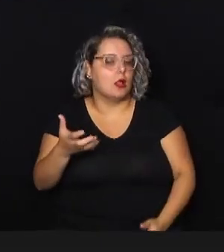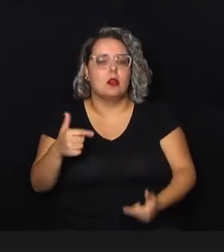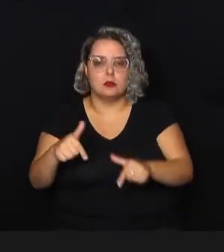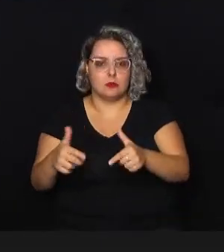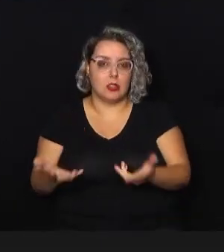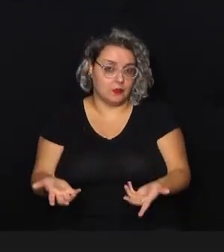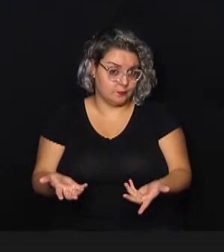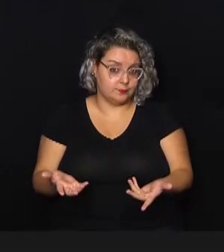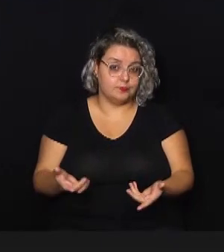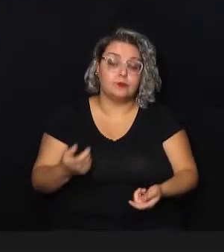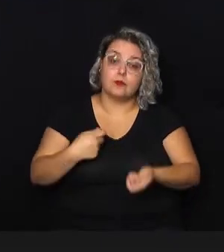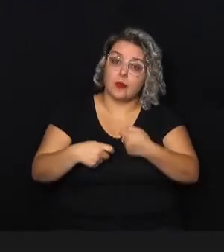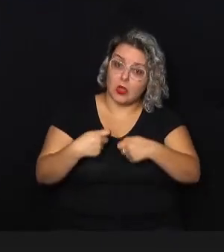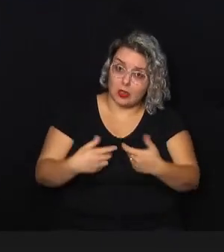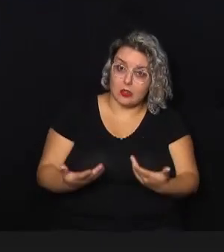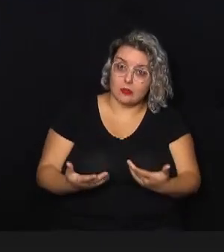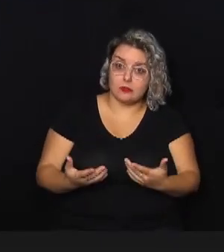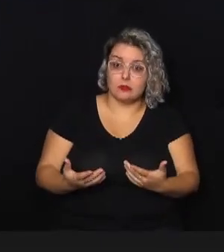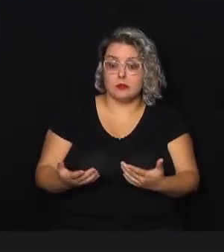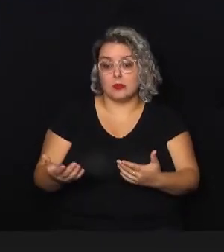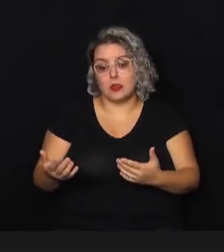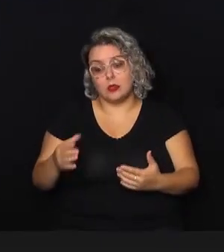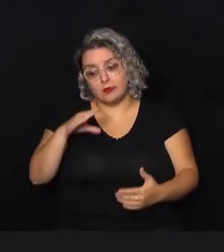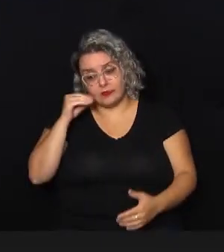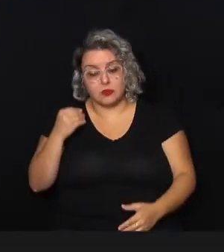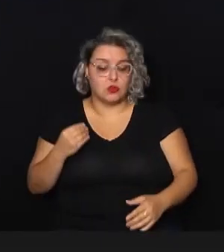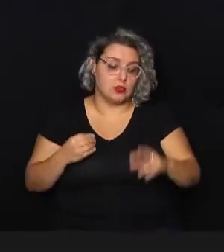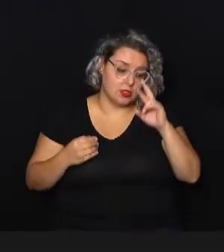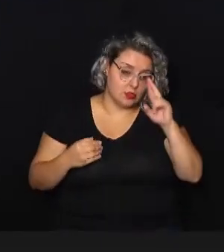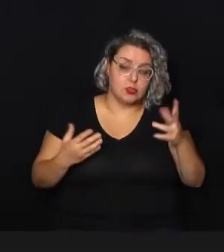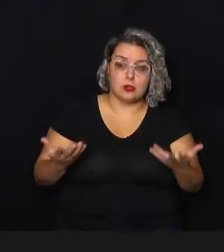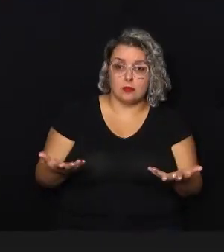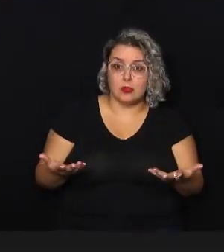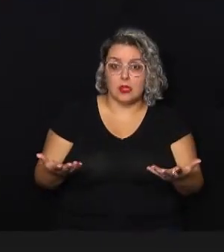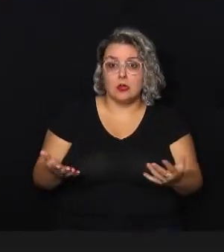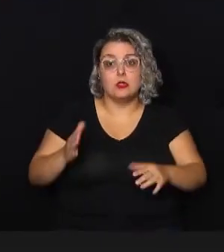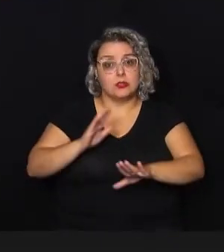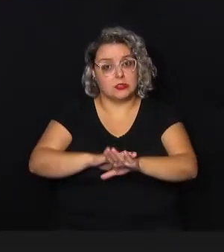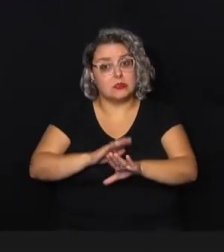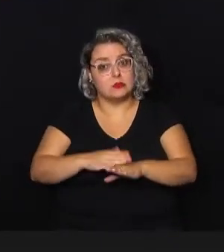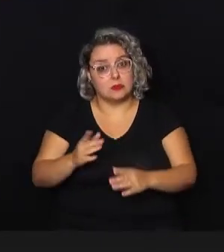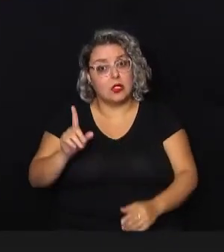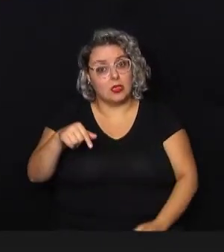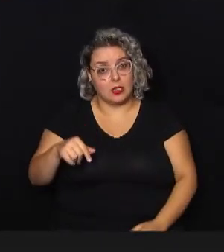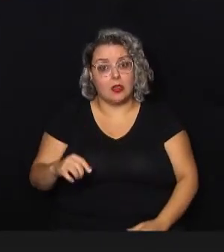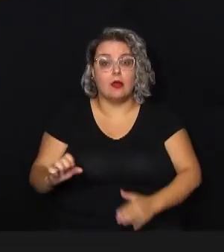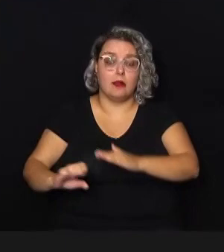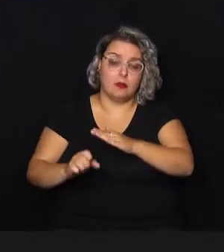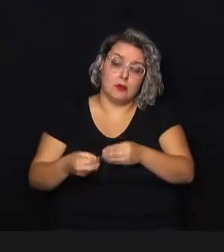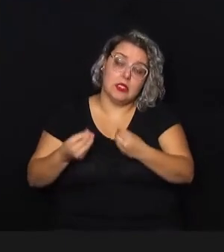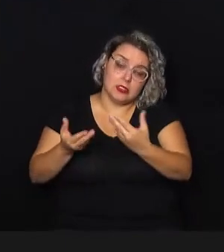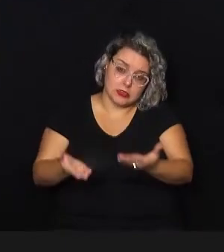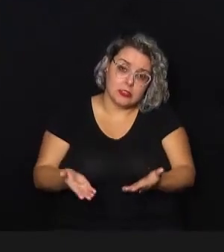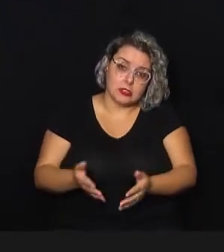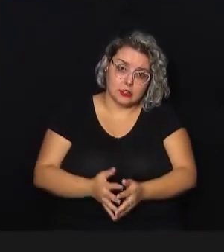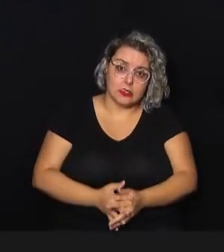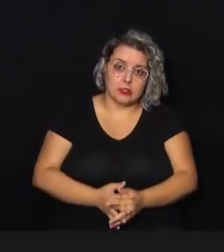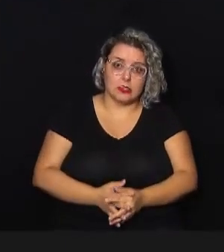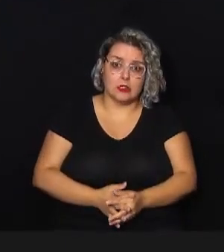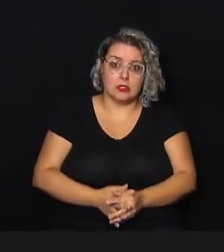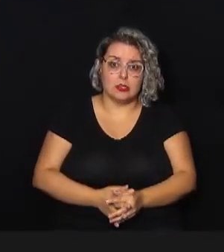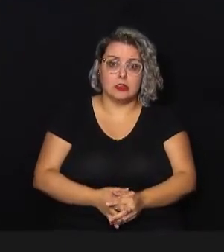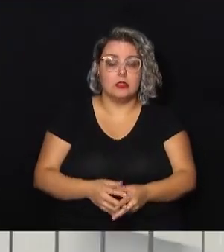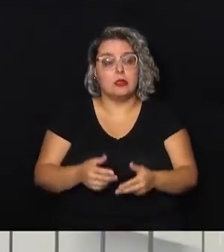Isso é uma negociação entre as partes, mas que, em tese, na prática, é a empresa que propõe, né? Então, por ser